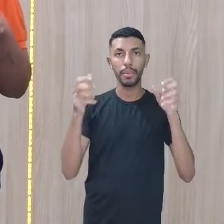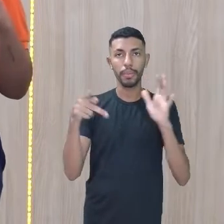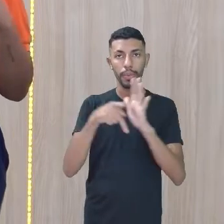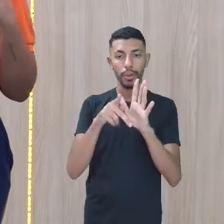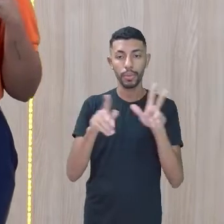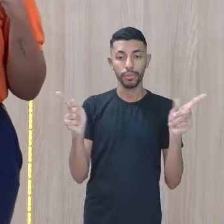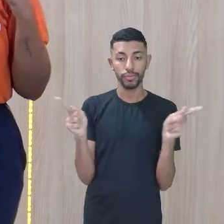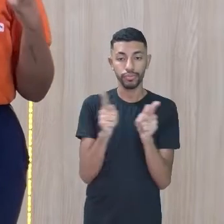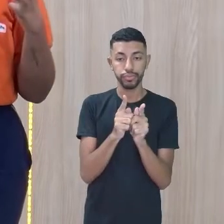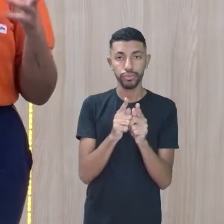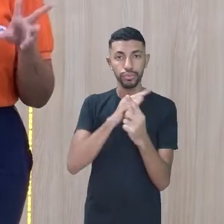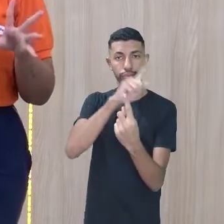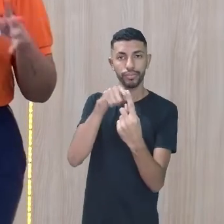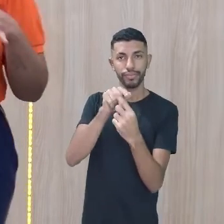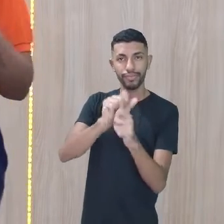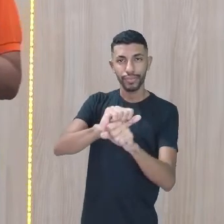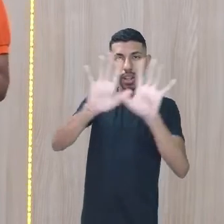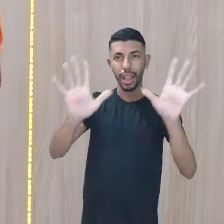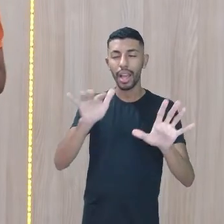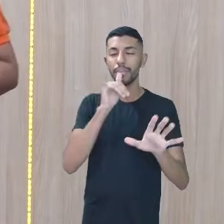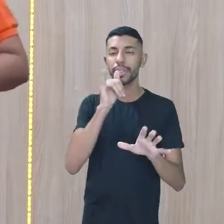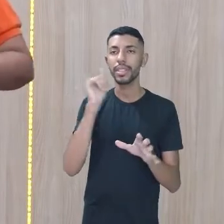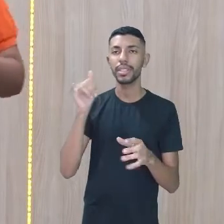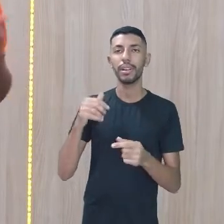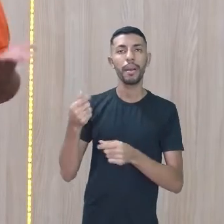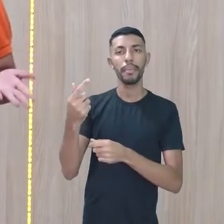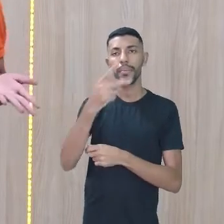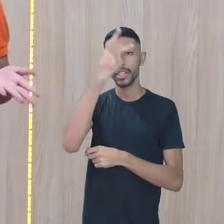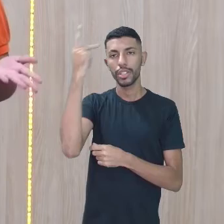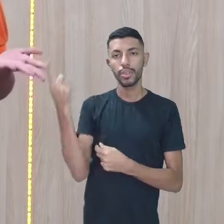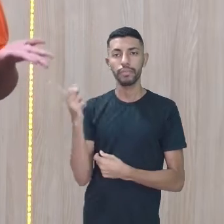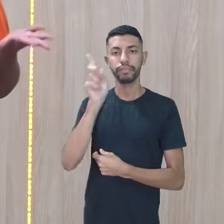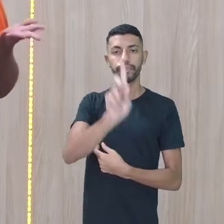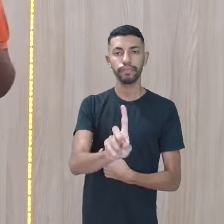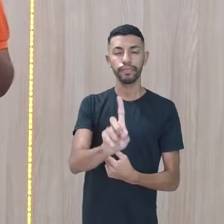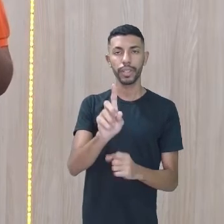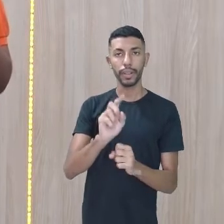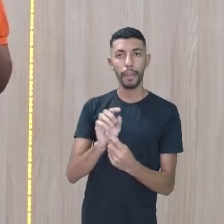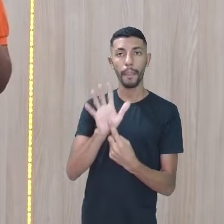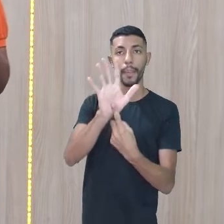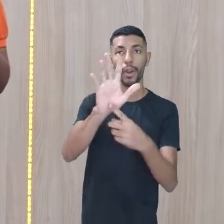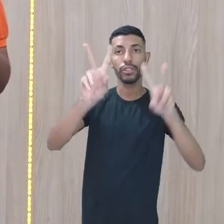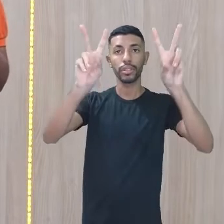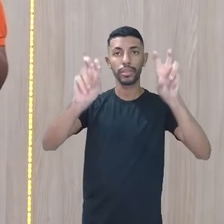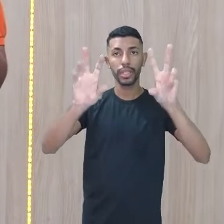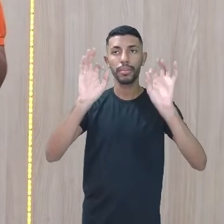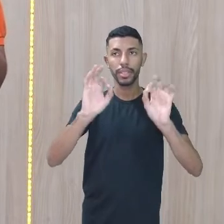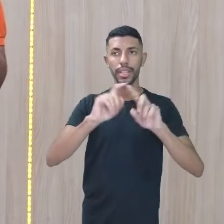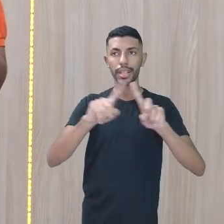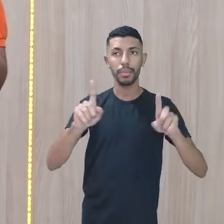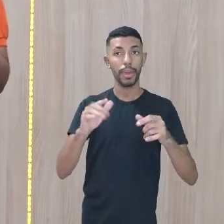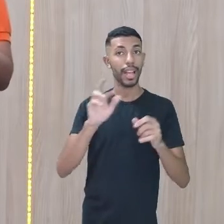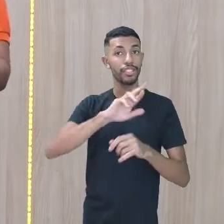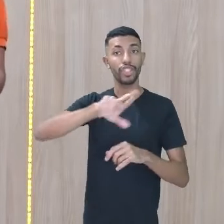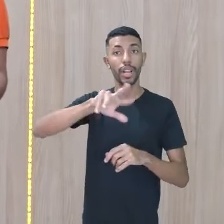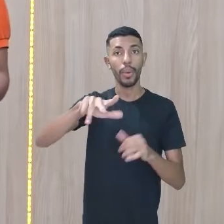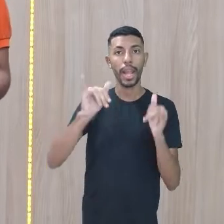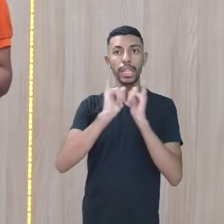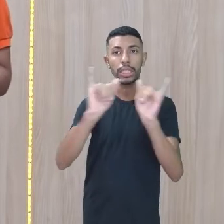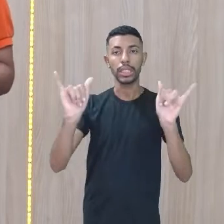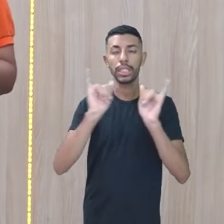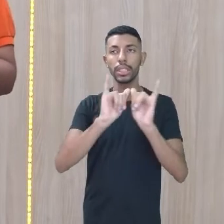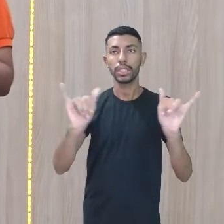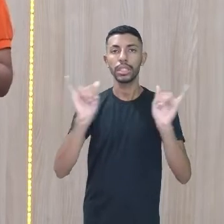encurtada, mais objetiva, em que alguém vai lá, expõe um assunto, mas não expõe em forma